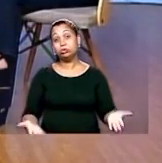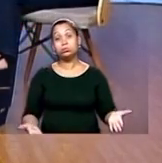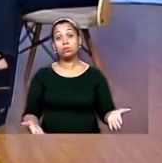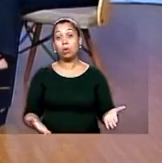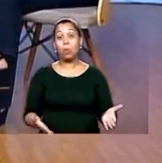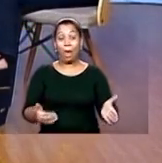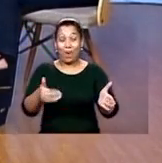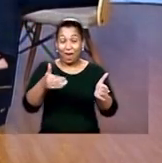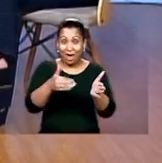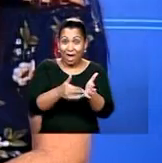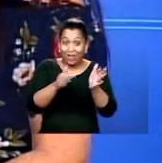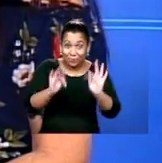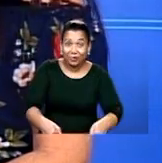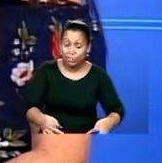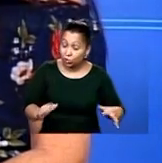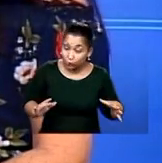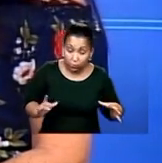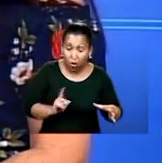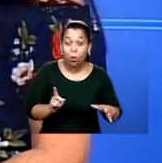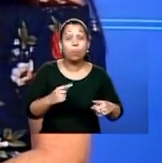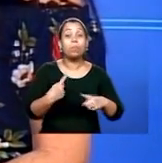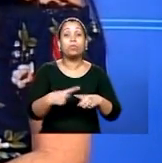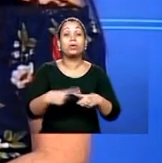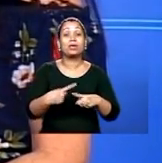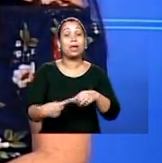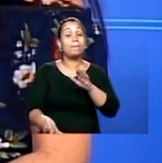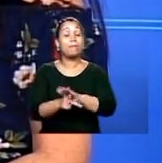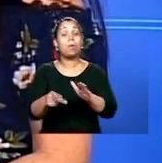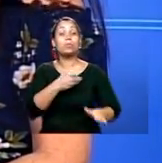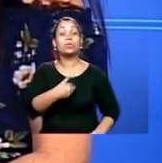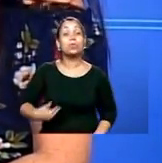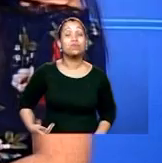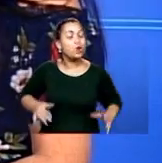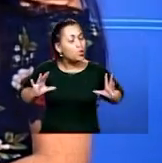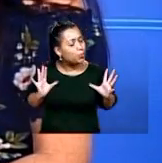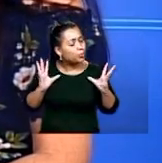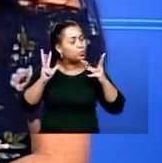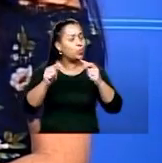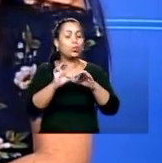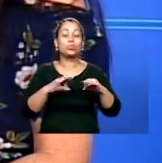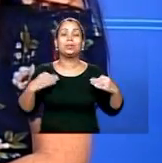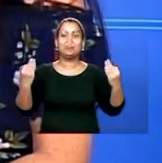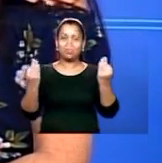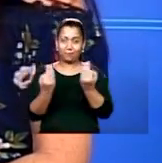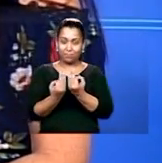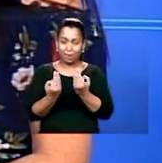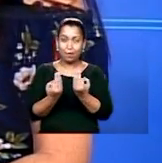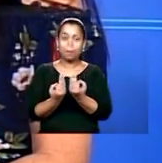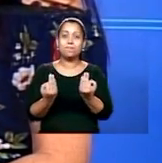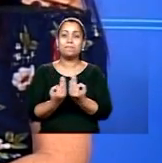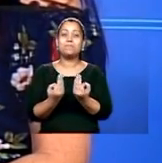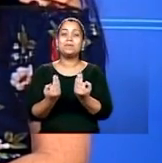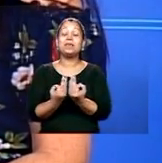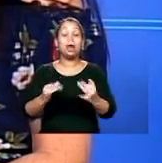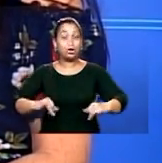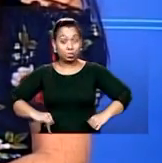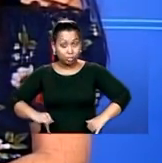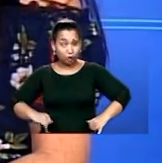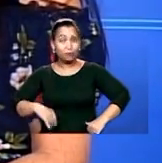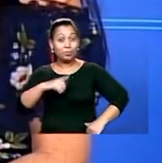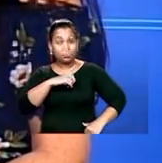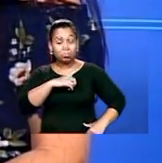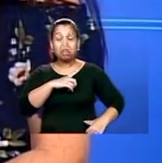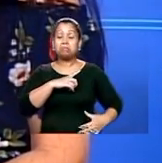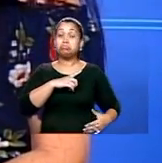colocou esse número máximo, porque é prioridade do governo que todas as famílias em situação de vulnerabilidade,